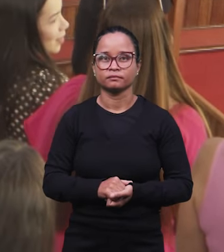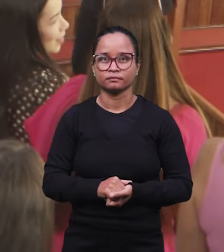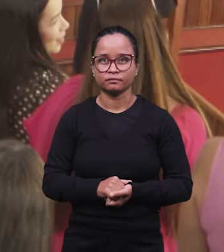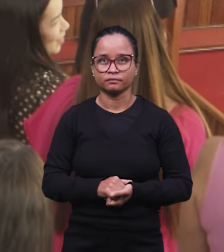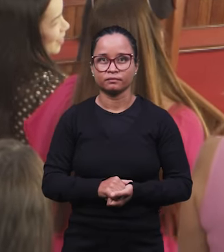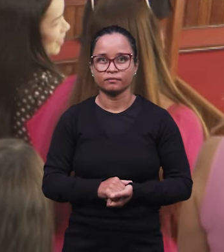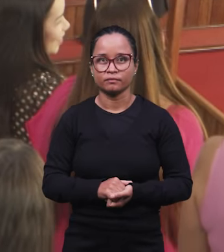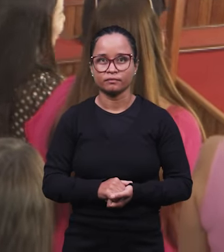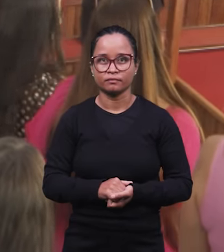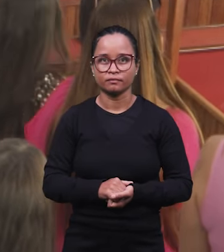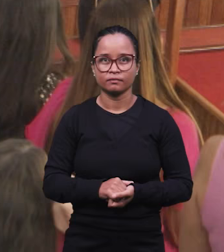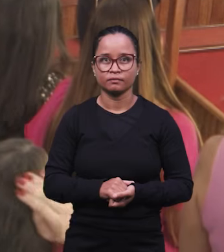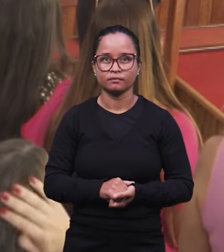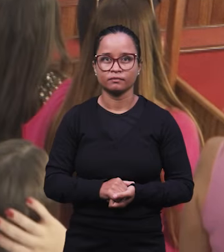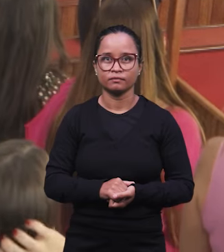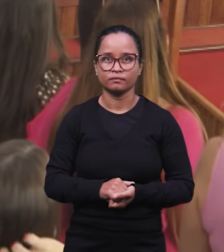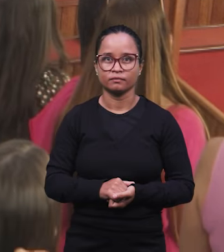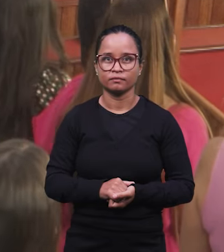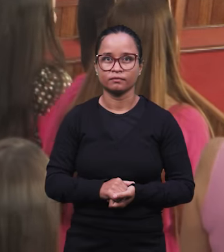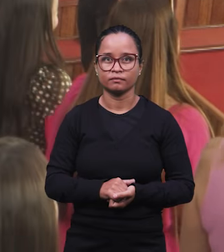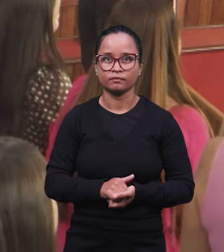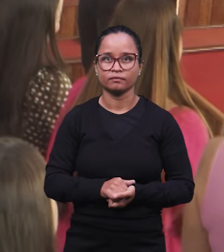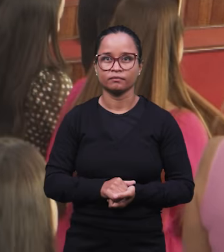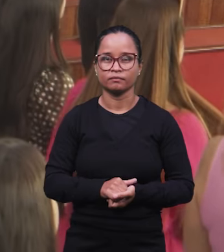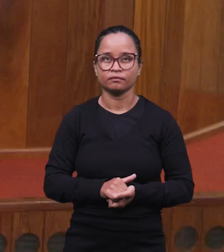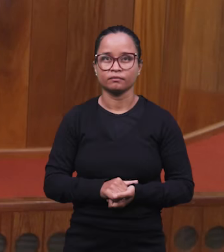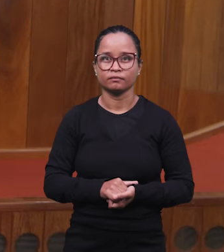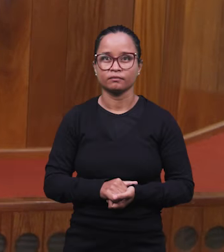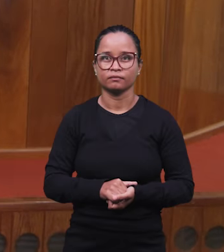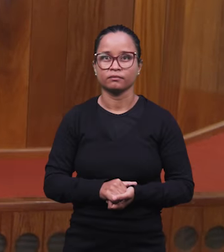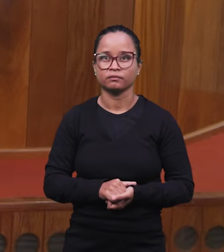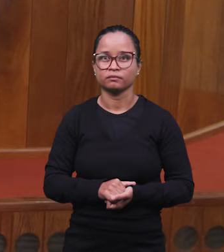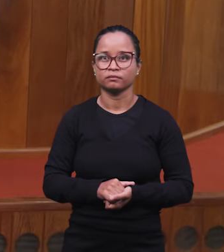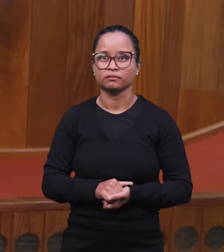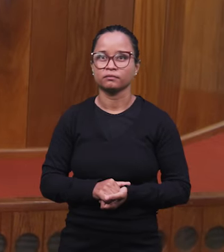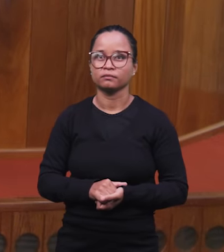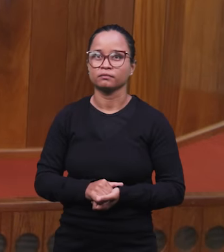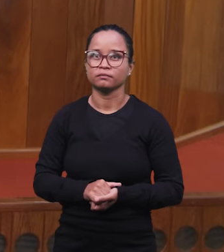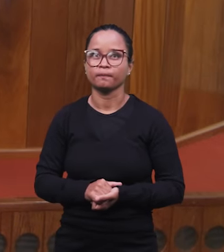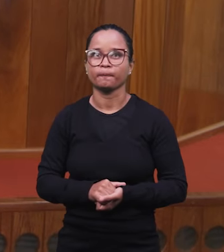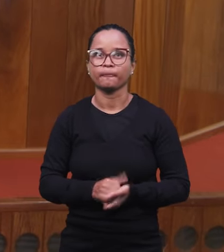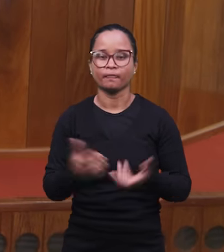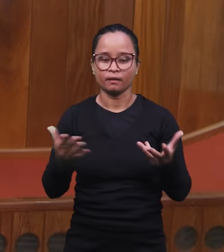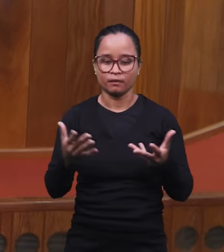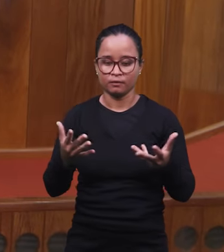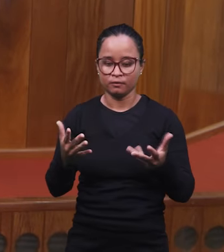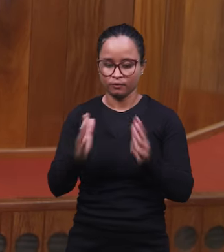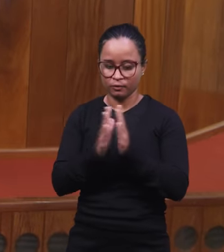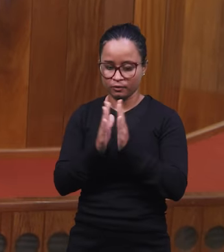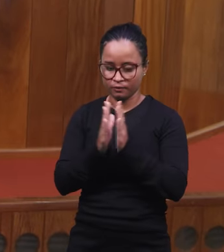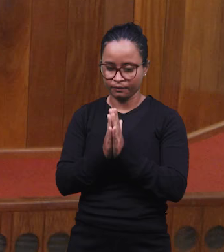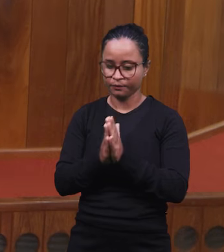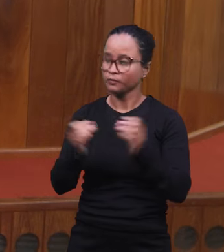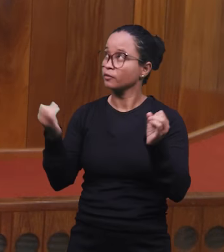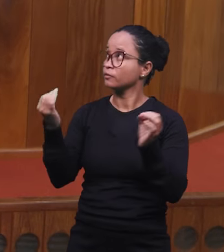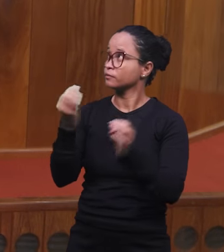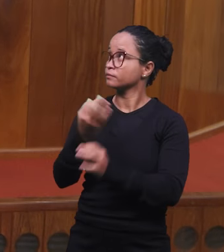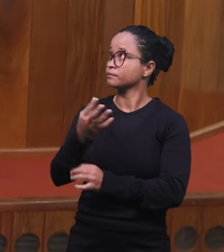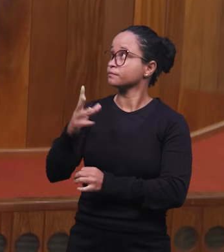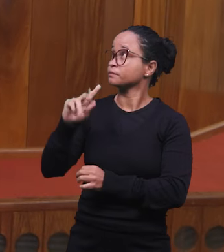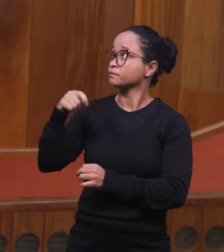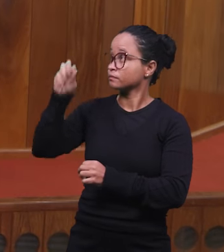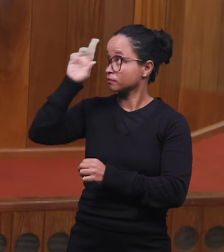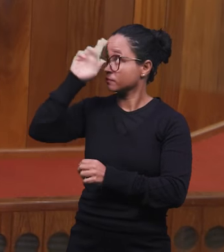Amém. Senhor Deus, queremos agora glorificar o teu nome e rogar que a